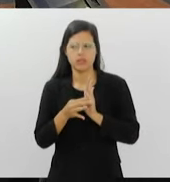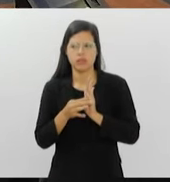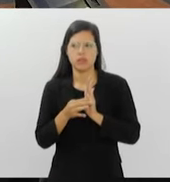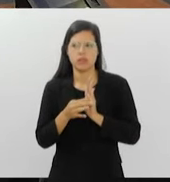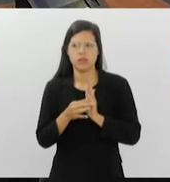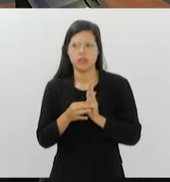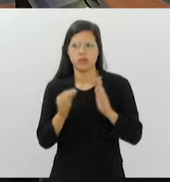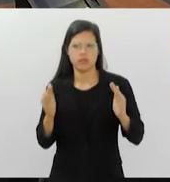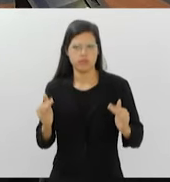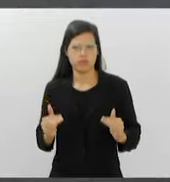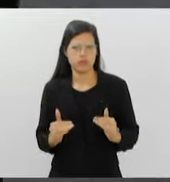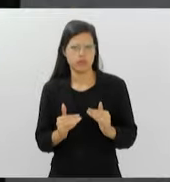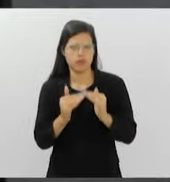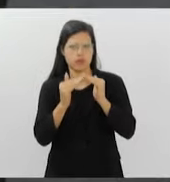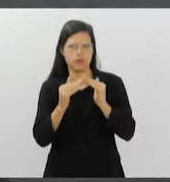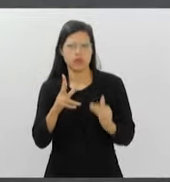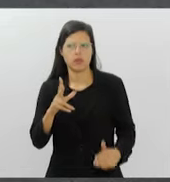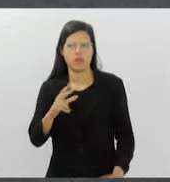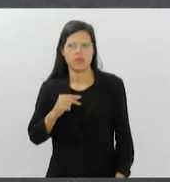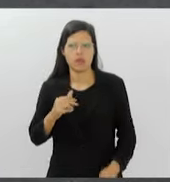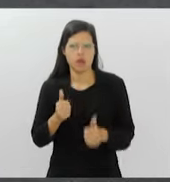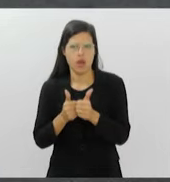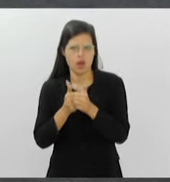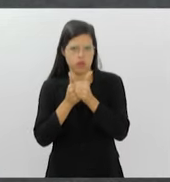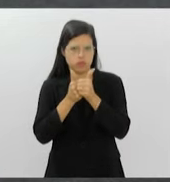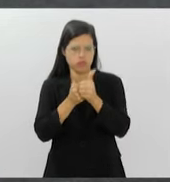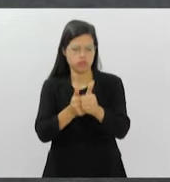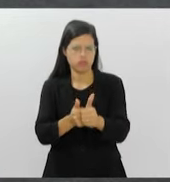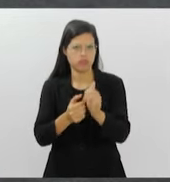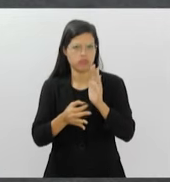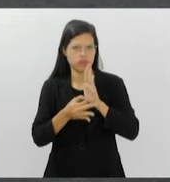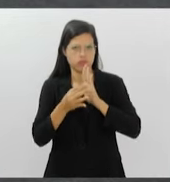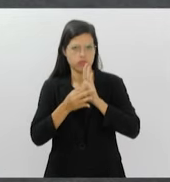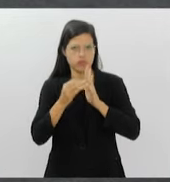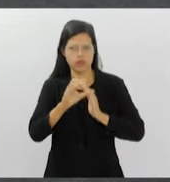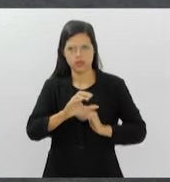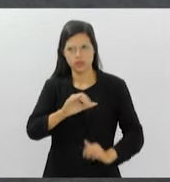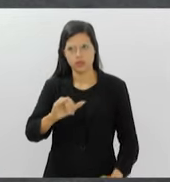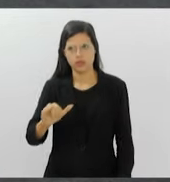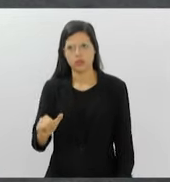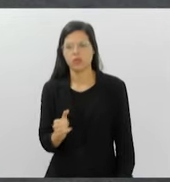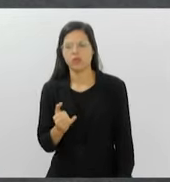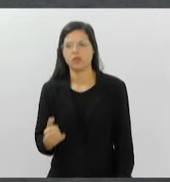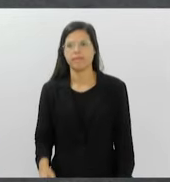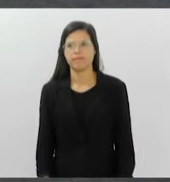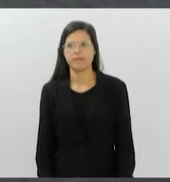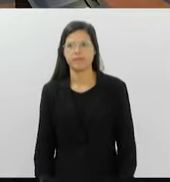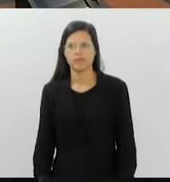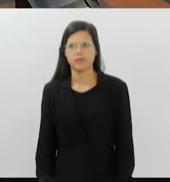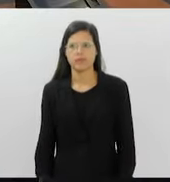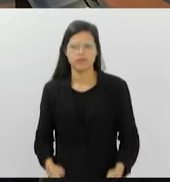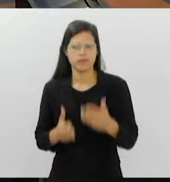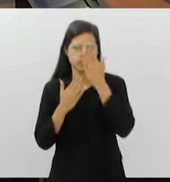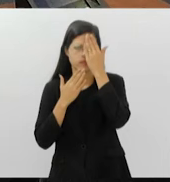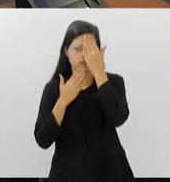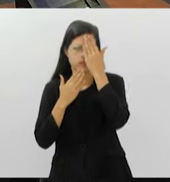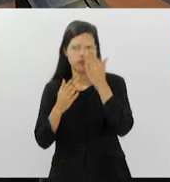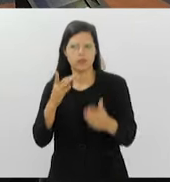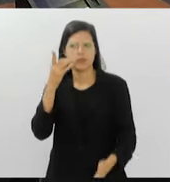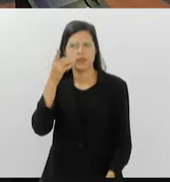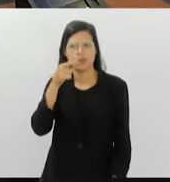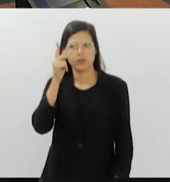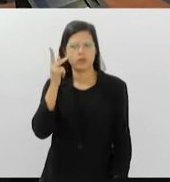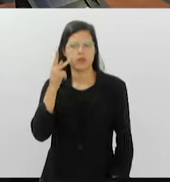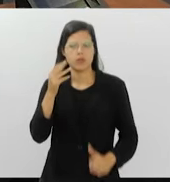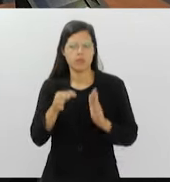é favorável no mérito, acompanhando o parecer da CCJ. Muito obrigado, deputado Luiz Paulo. Com os